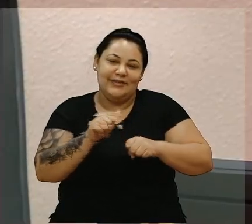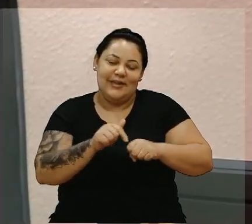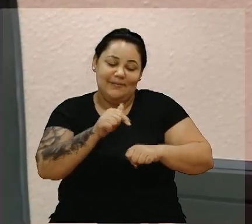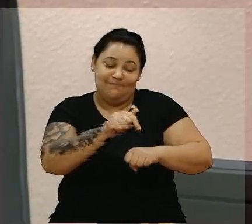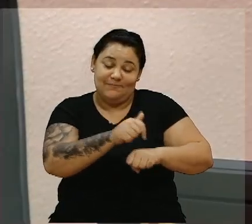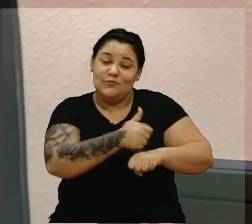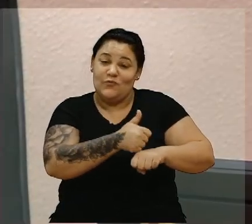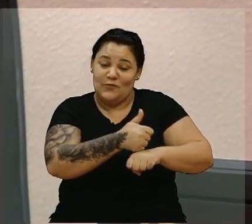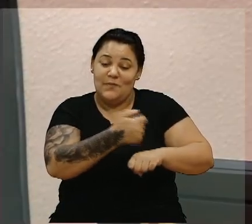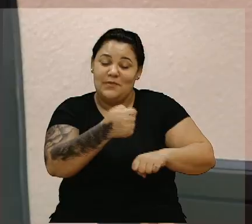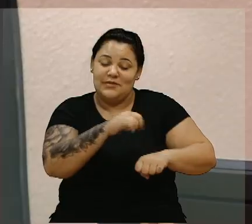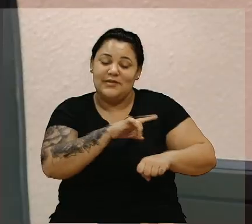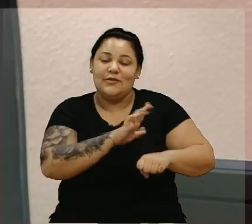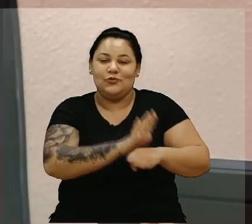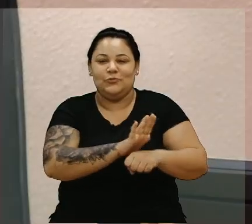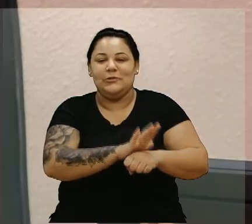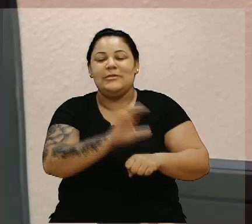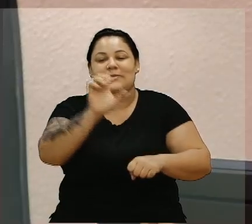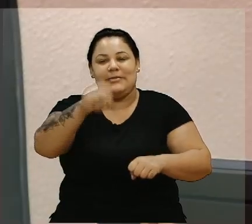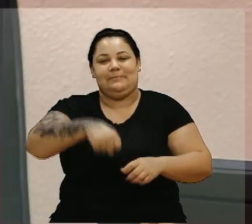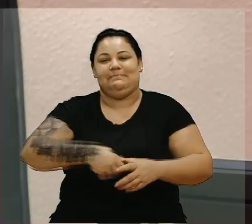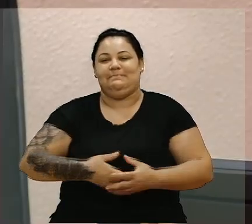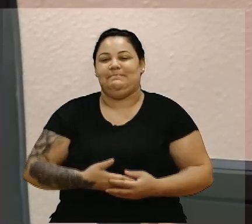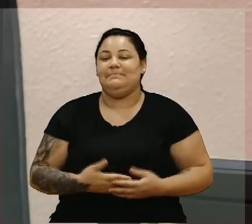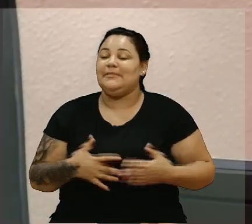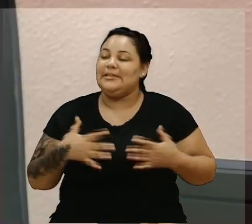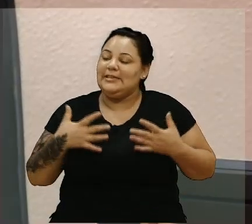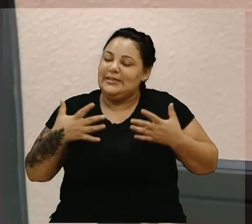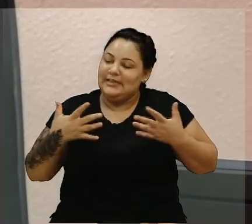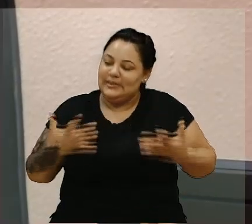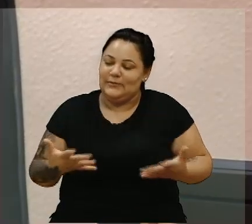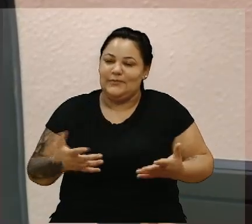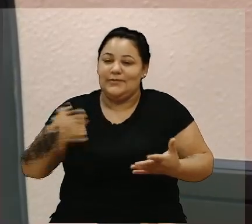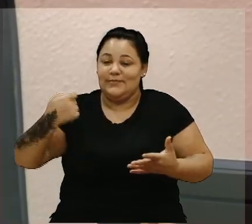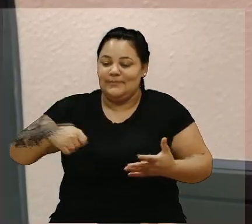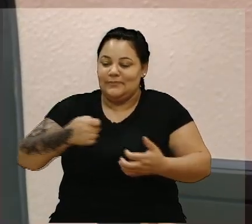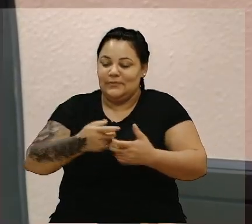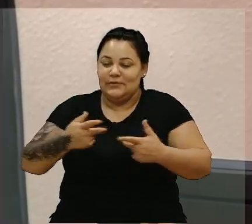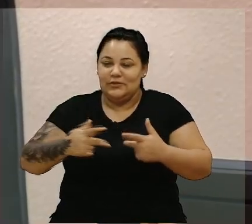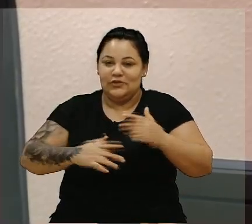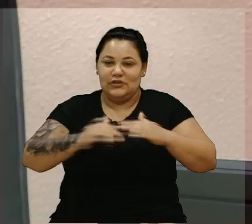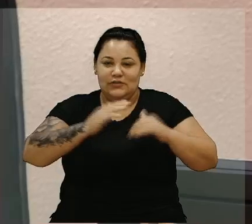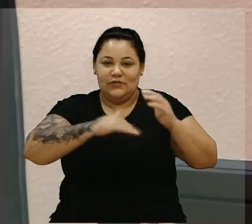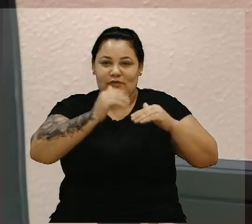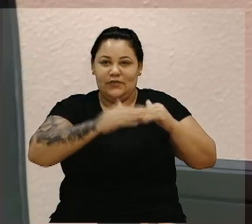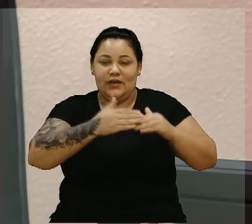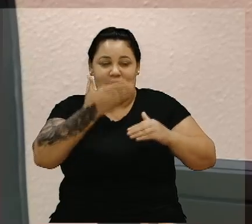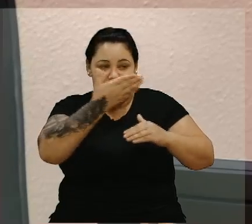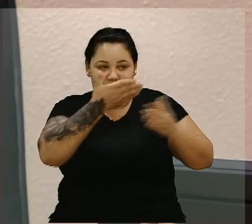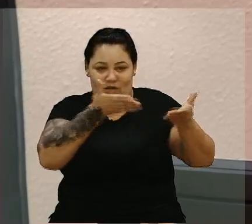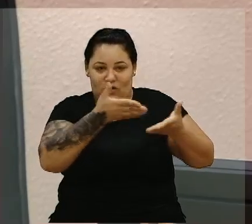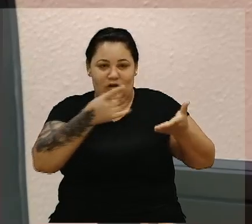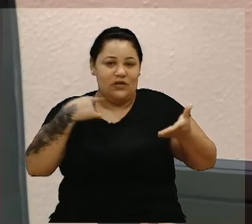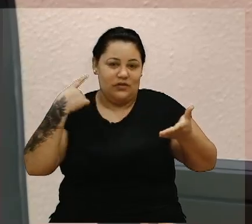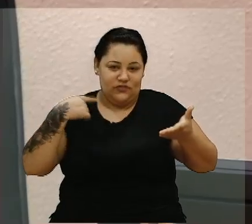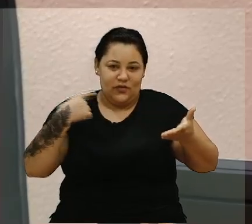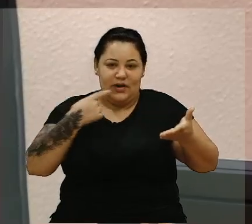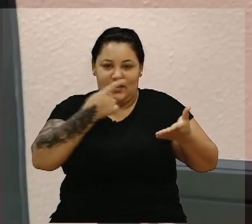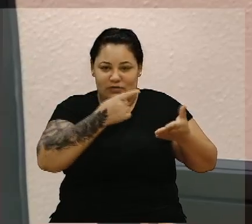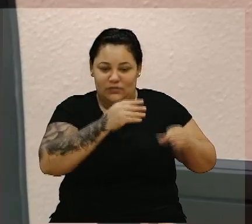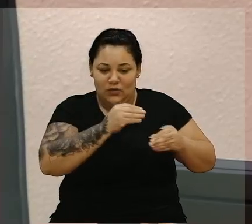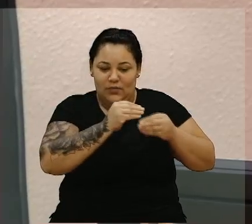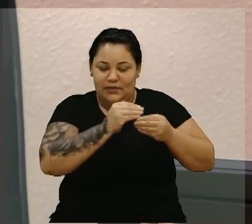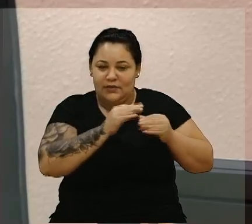profissional precisa de ajuda. Então, essas condições precisam avançar. Passo a palavra para que o doutor Adão possa fazer